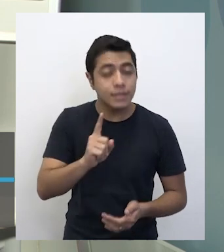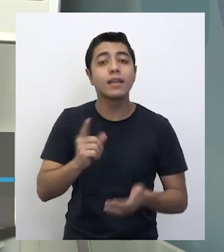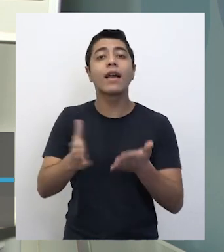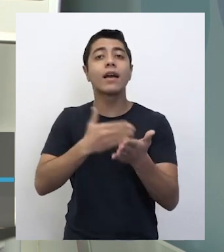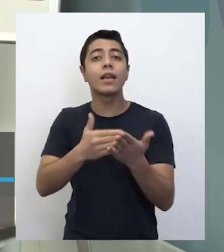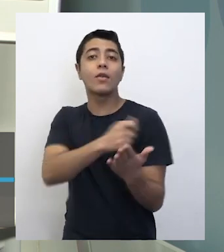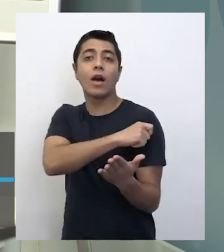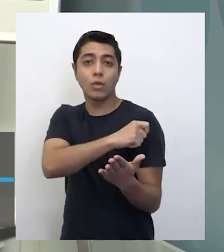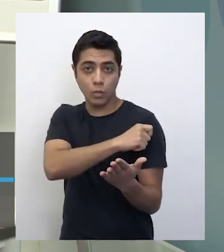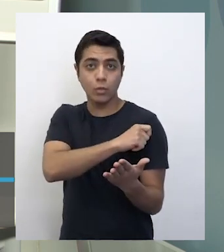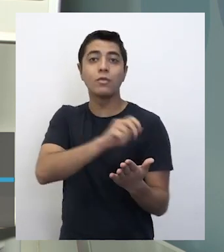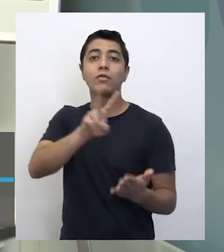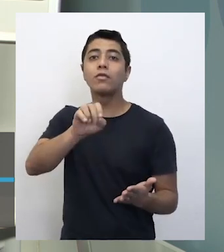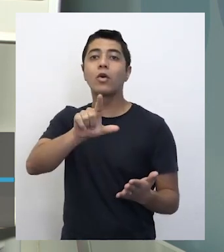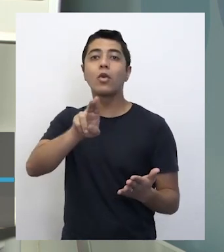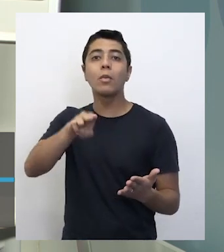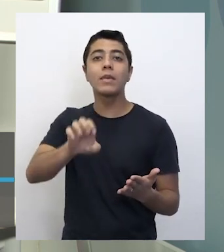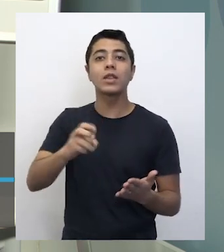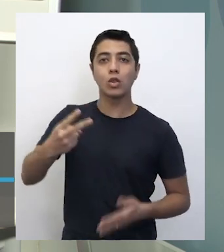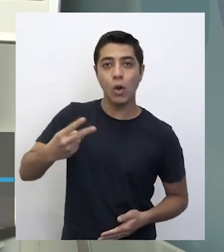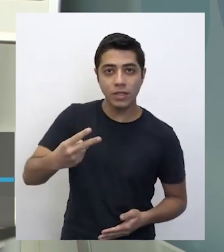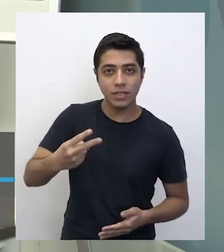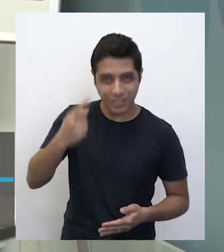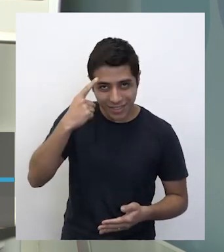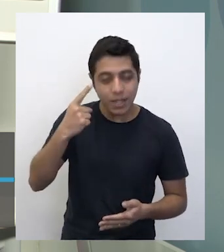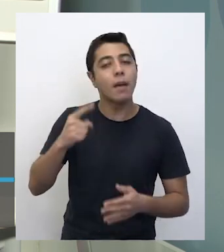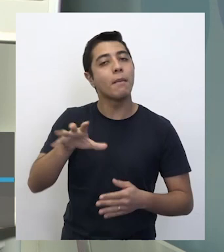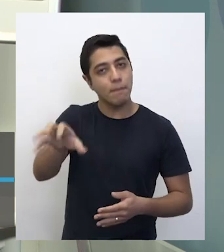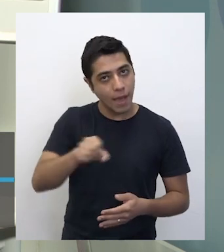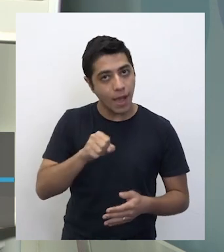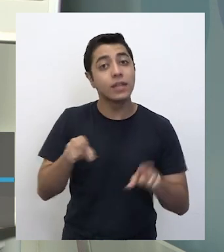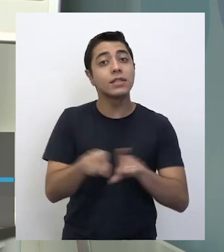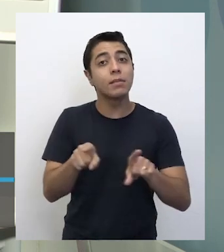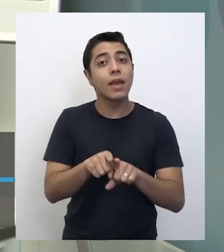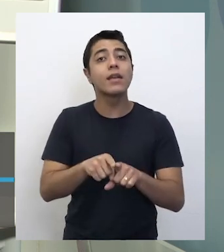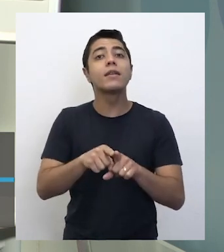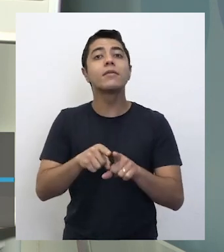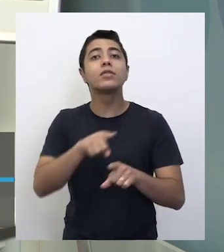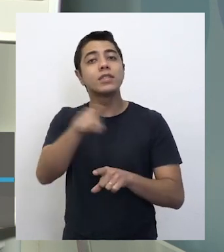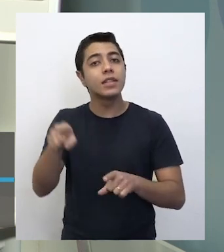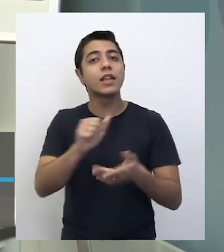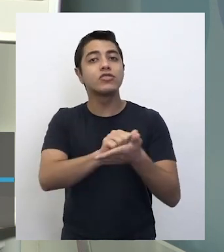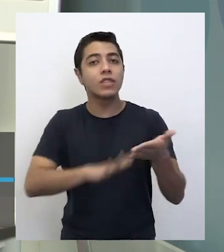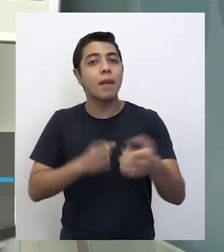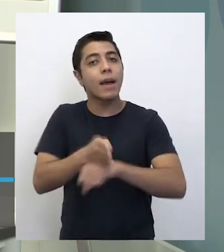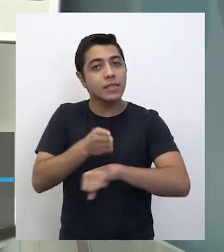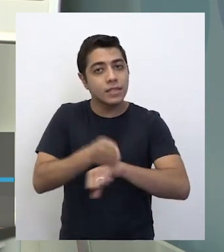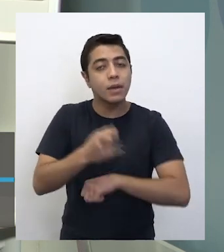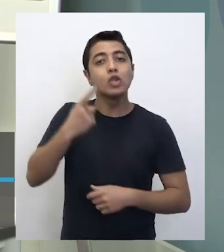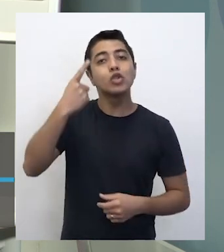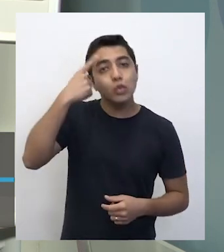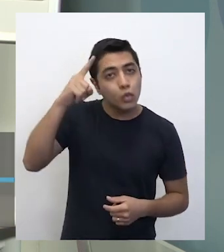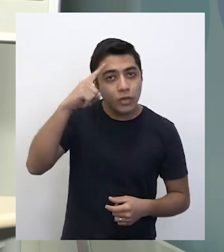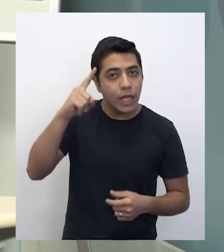vocês têm. Que vocês participem ativamente das atividades, que vocês anotem as dúvidas de vocês, para a gente poder esclarecer o